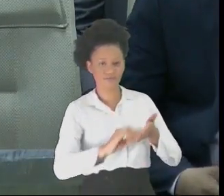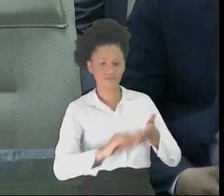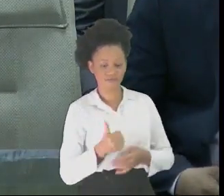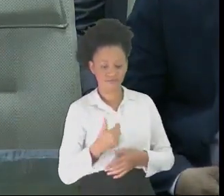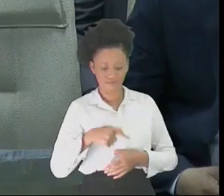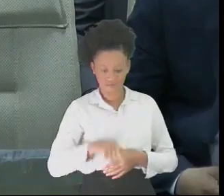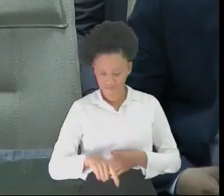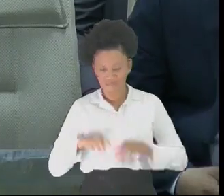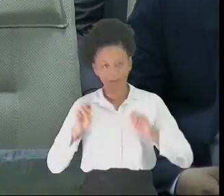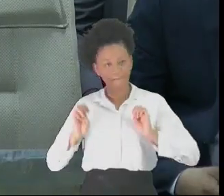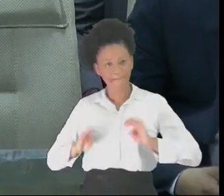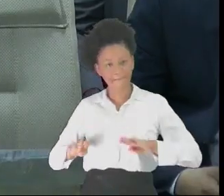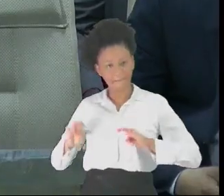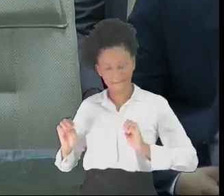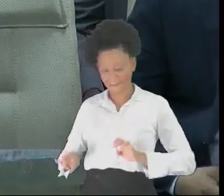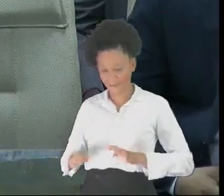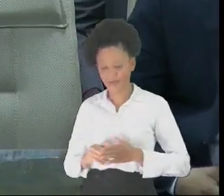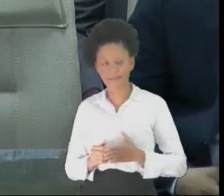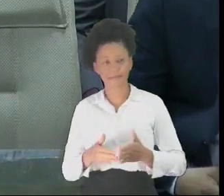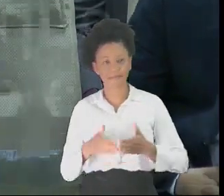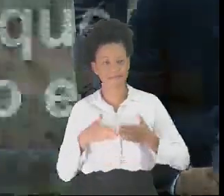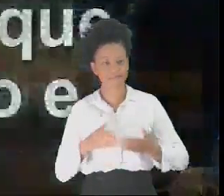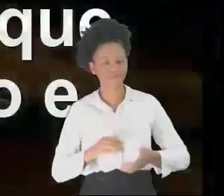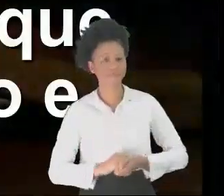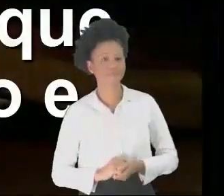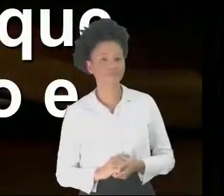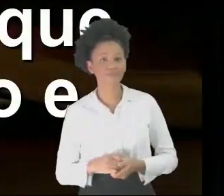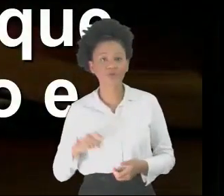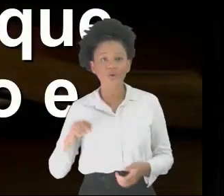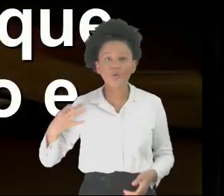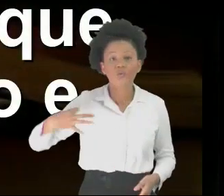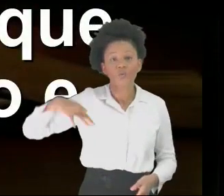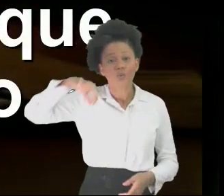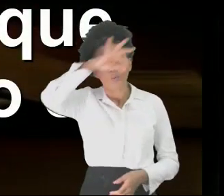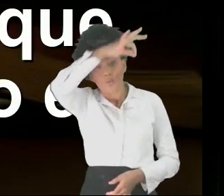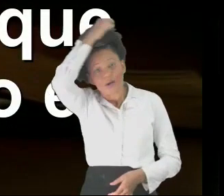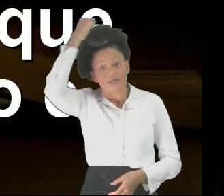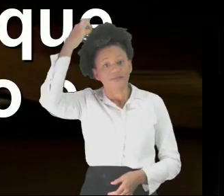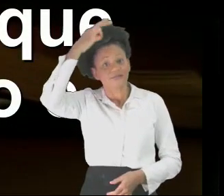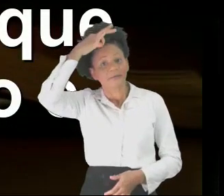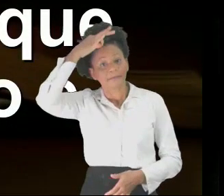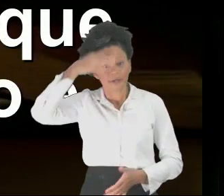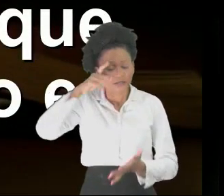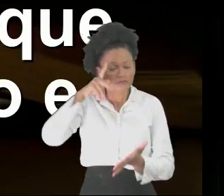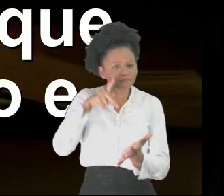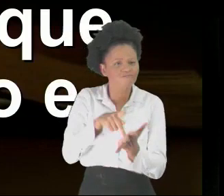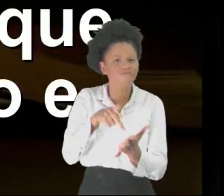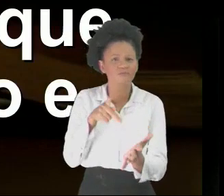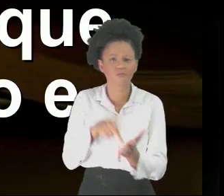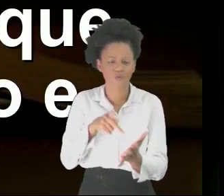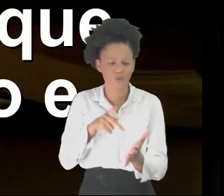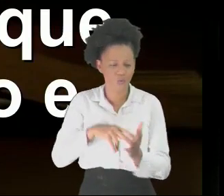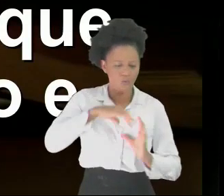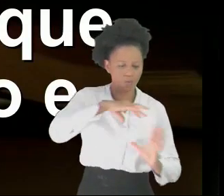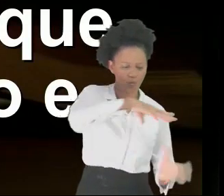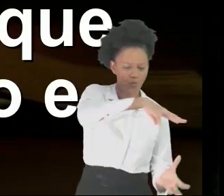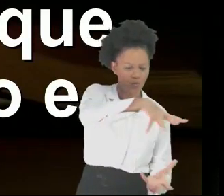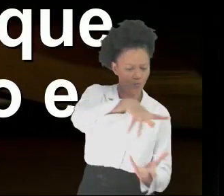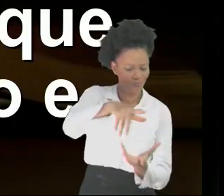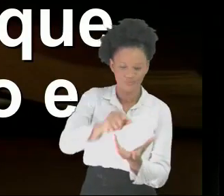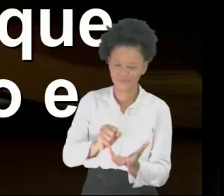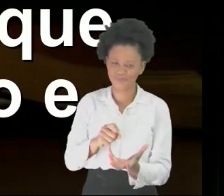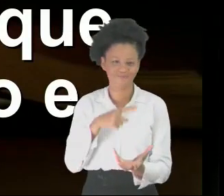Muito bem, 14, 17. Por gentileza, leia. O Espírito de verdade, que o mundo não pode